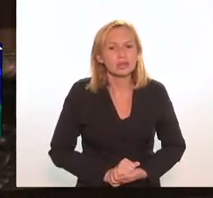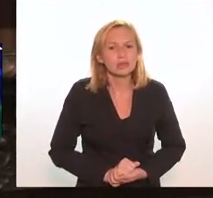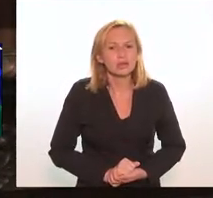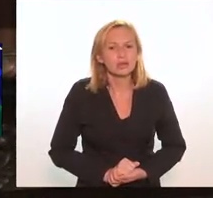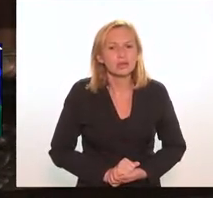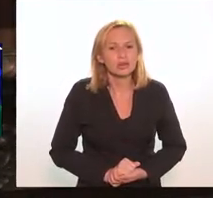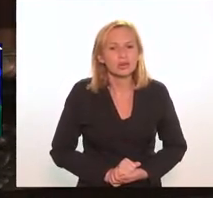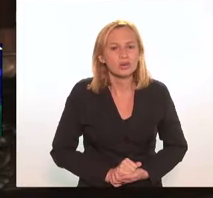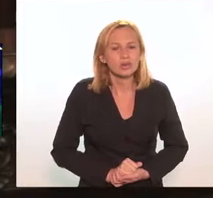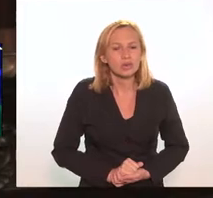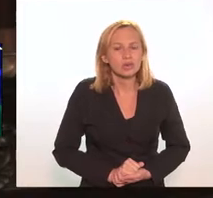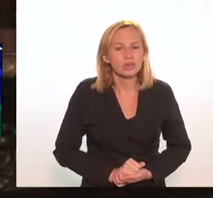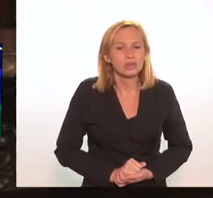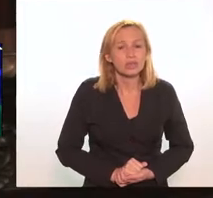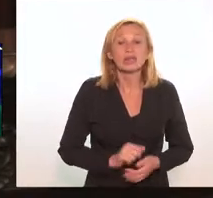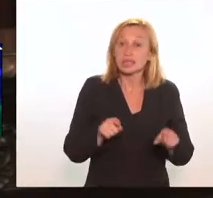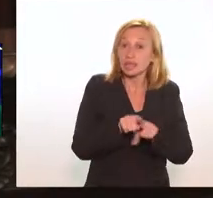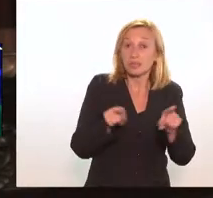A língua culta,